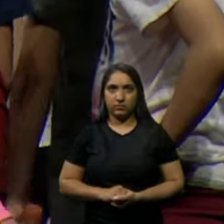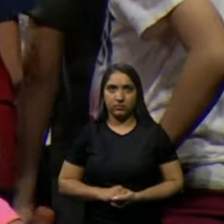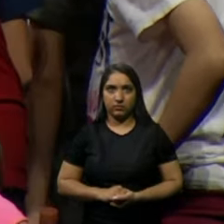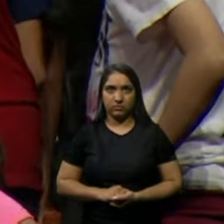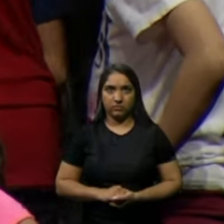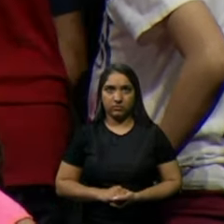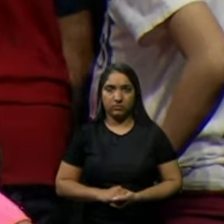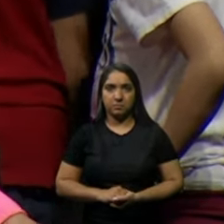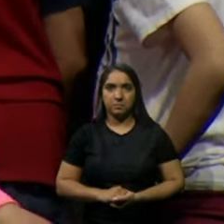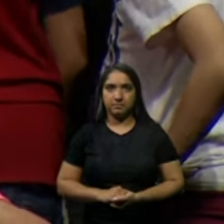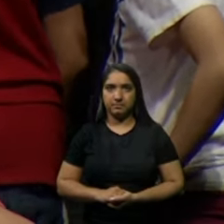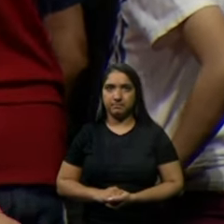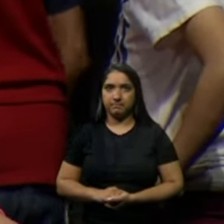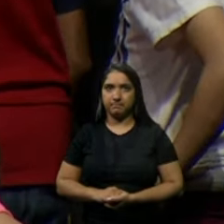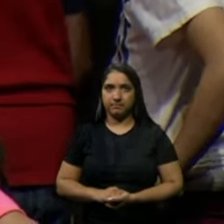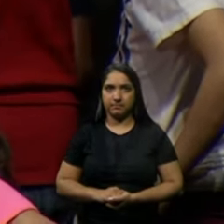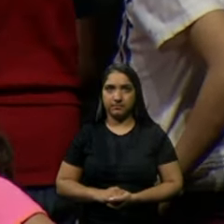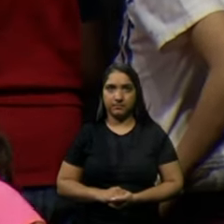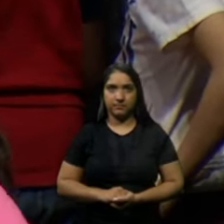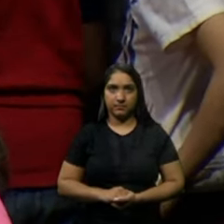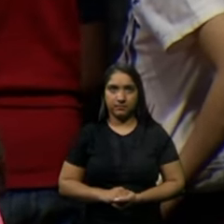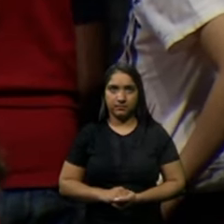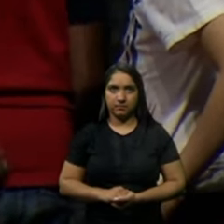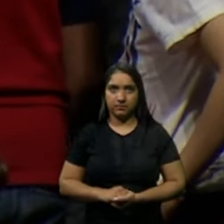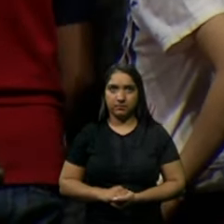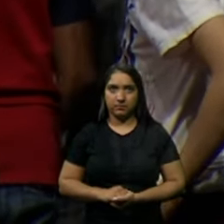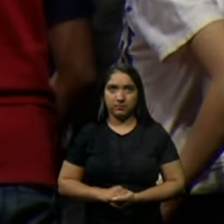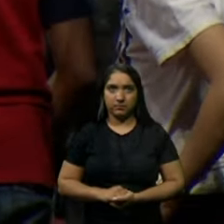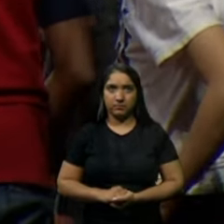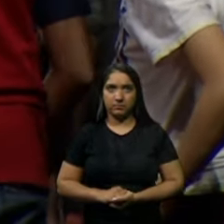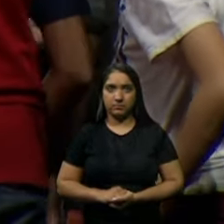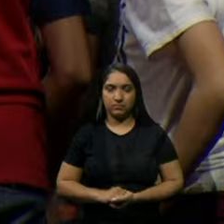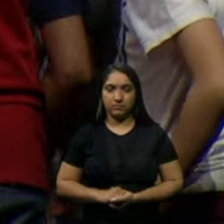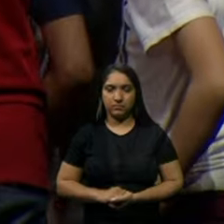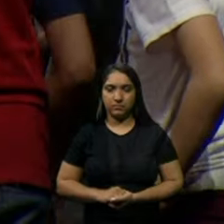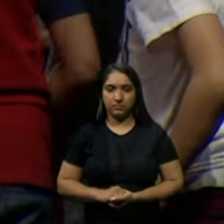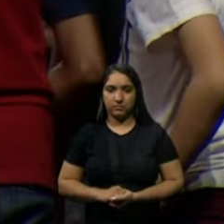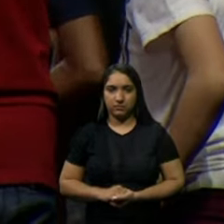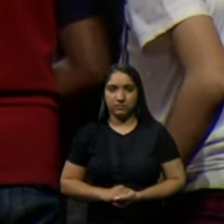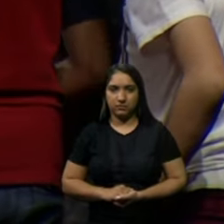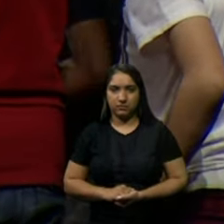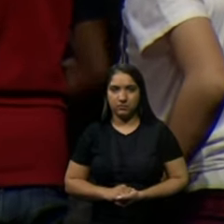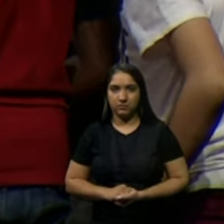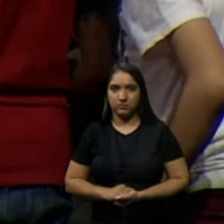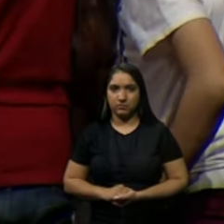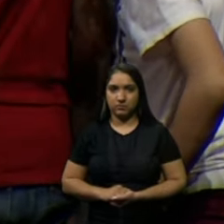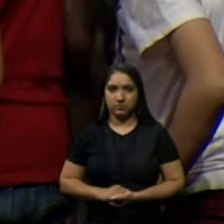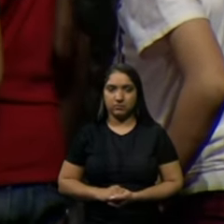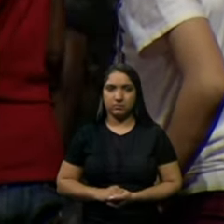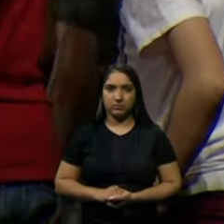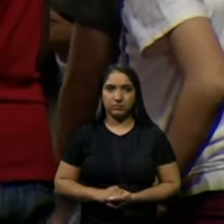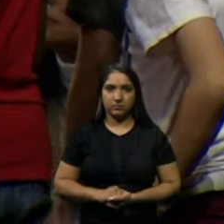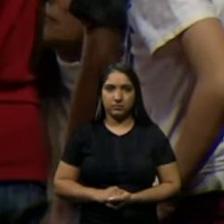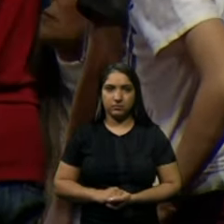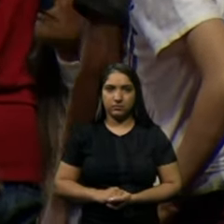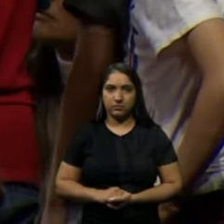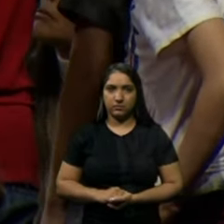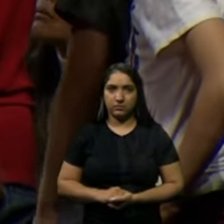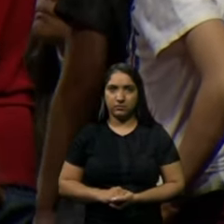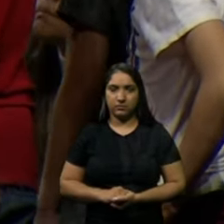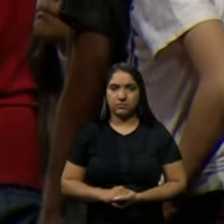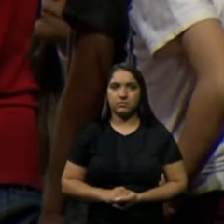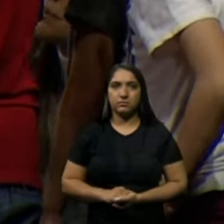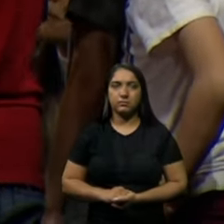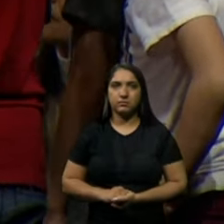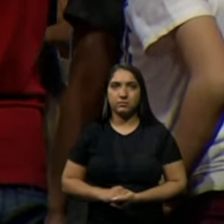por enquanto Eva eu entrei aqui na orelha for MDA pouco é